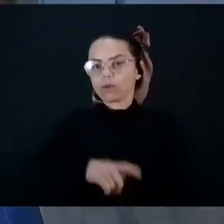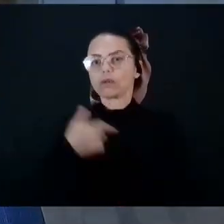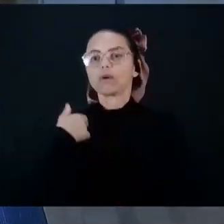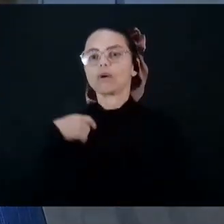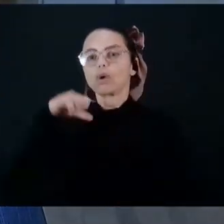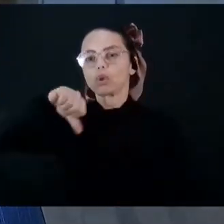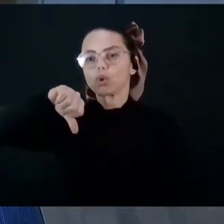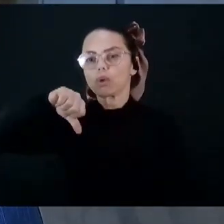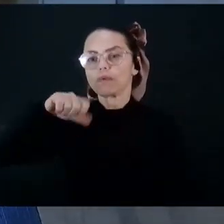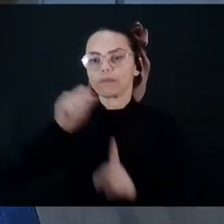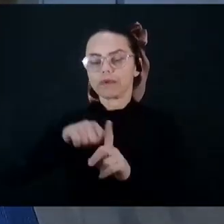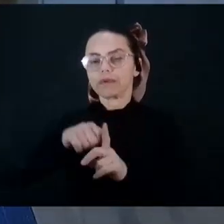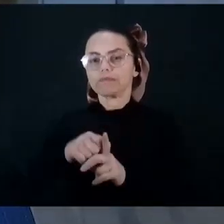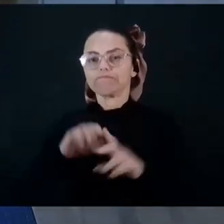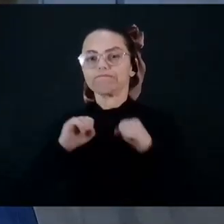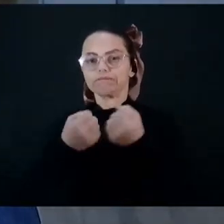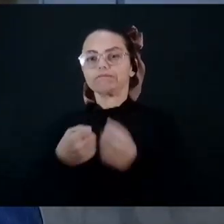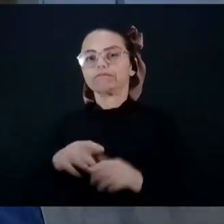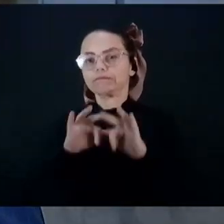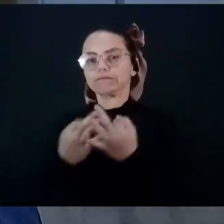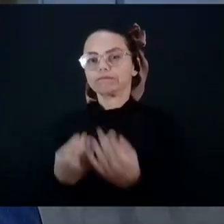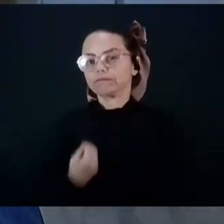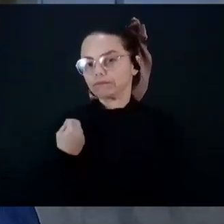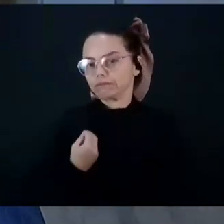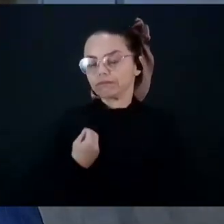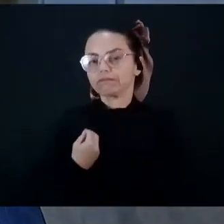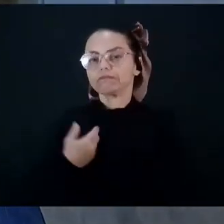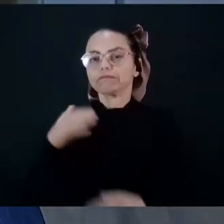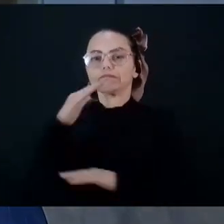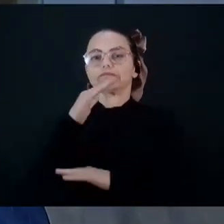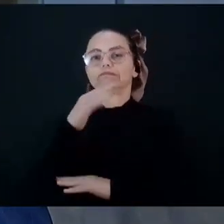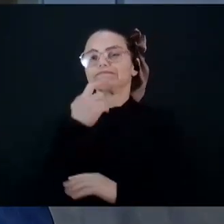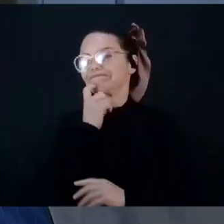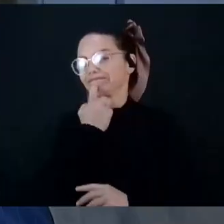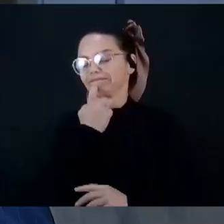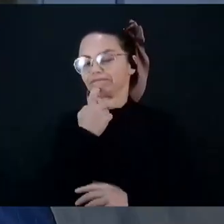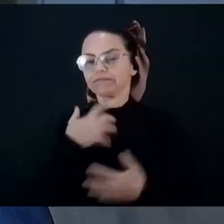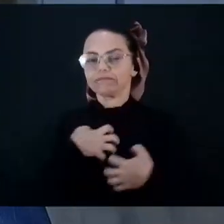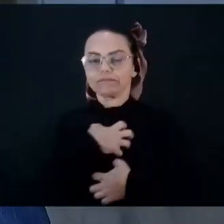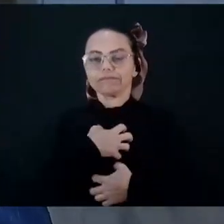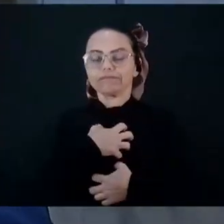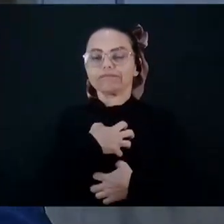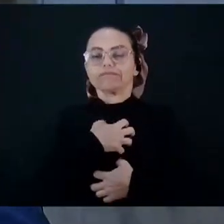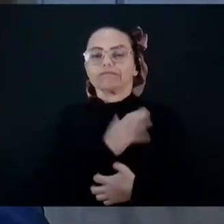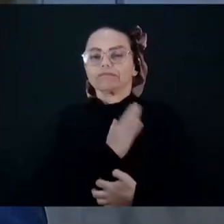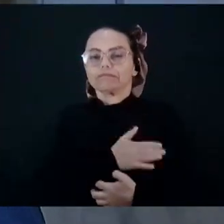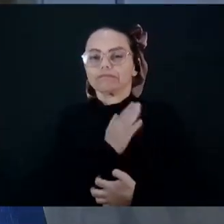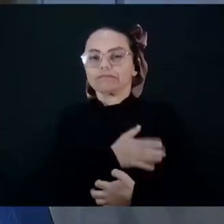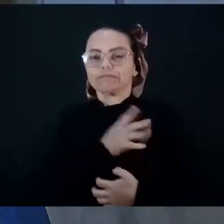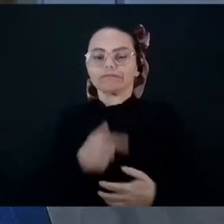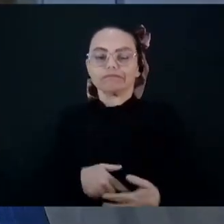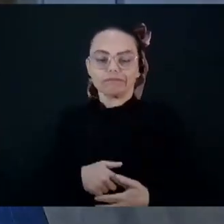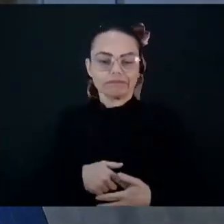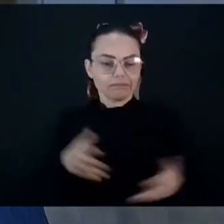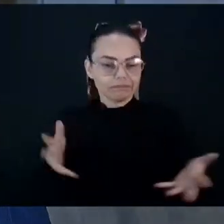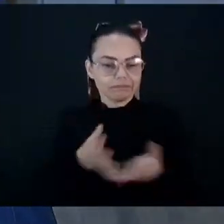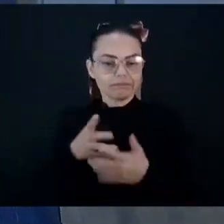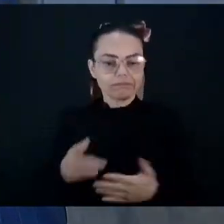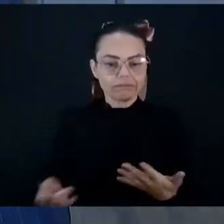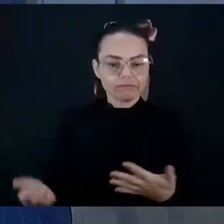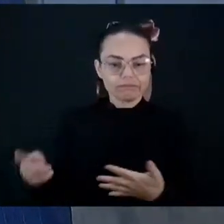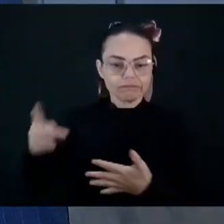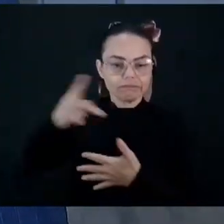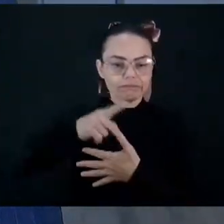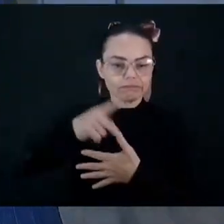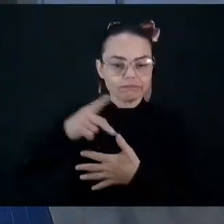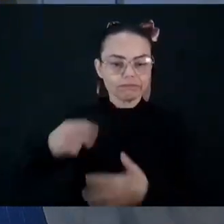me move aqui na Câmara Municipal. É o que mexe no meu coração, é um dos principais pilares do meu mandato. E